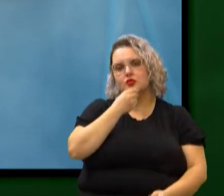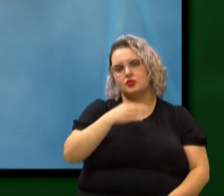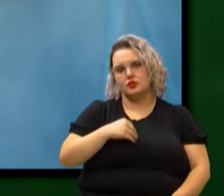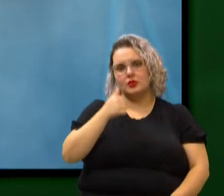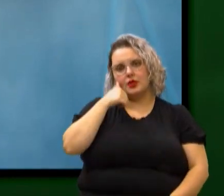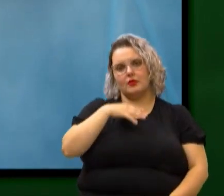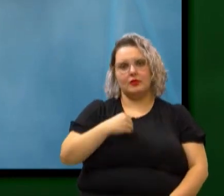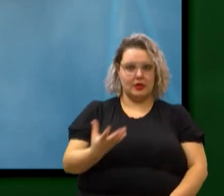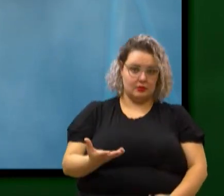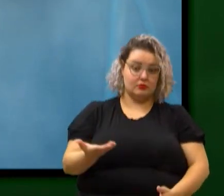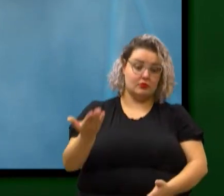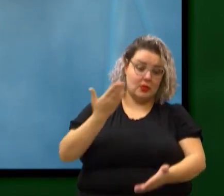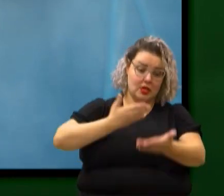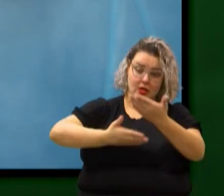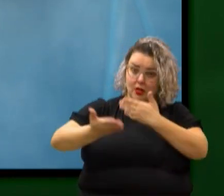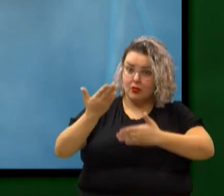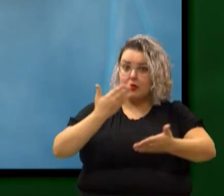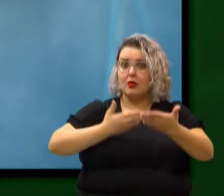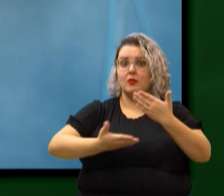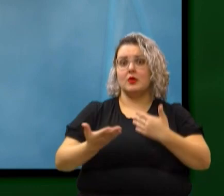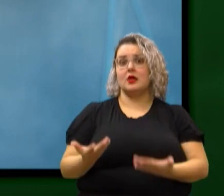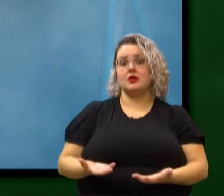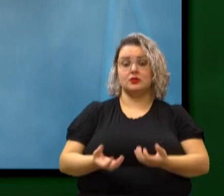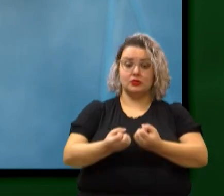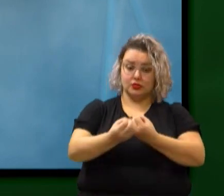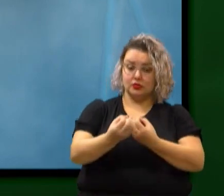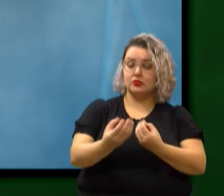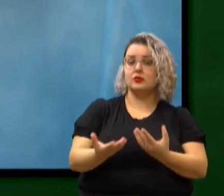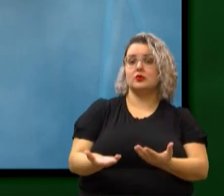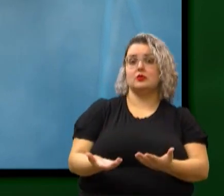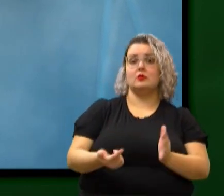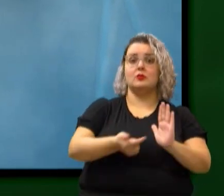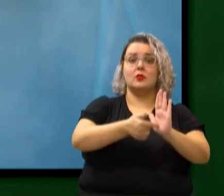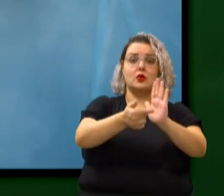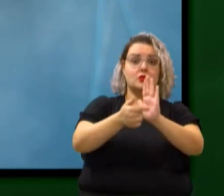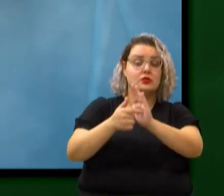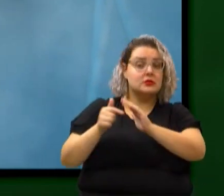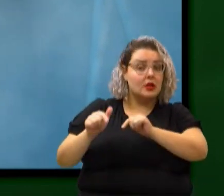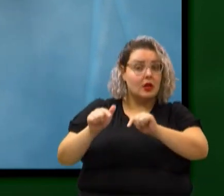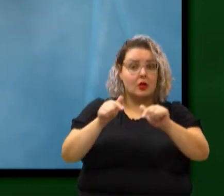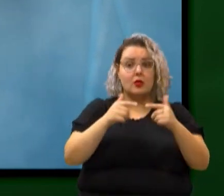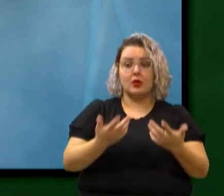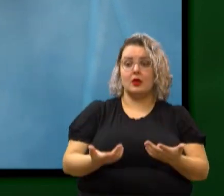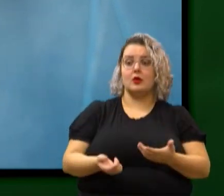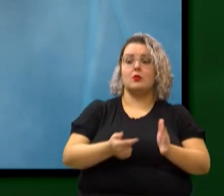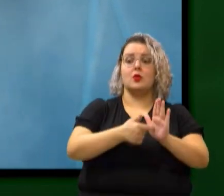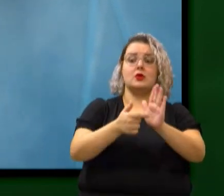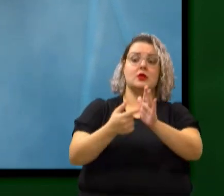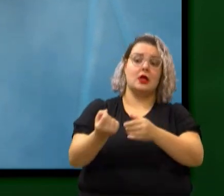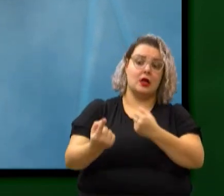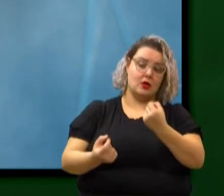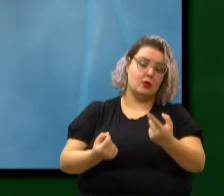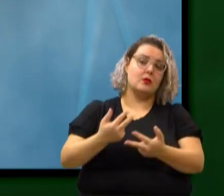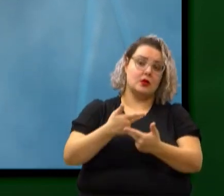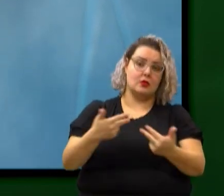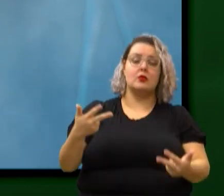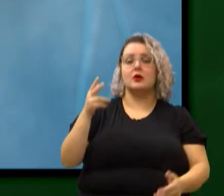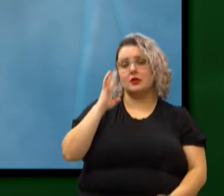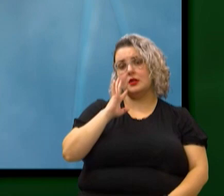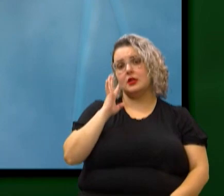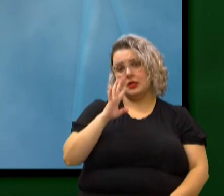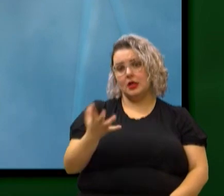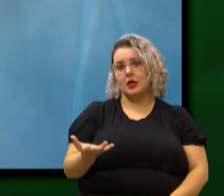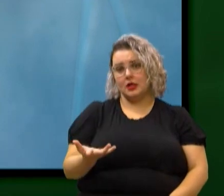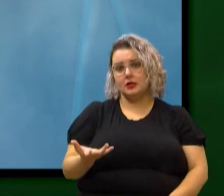com os nossos filhos e compartilhar essa compartilhar informações mostrar locais mostrar algumas coisas interessantes